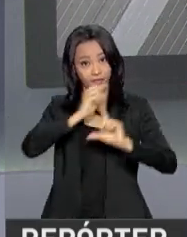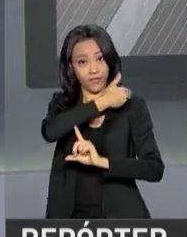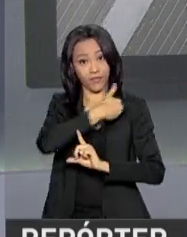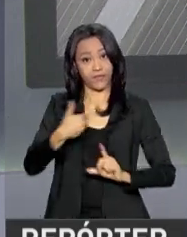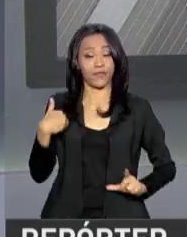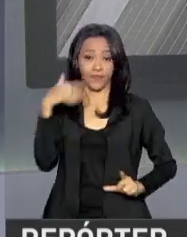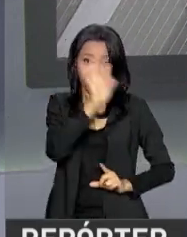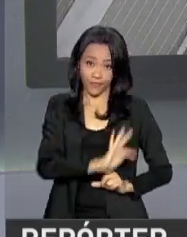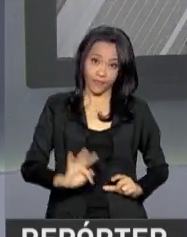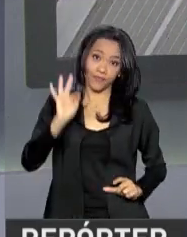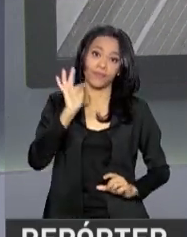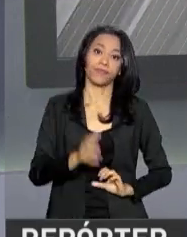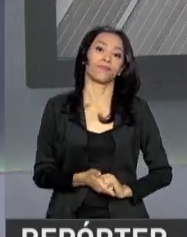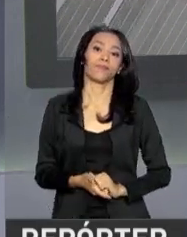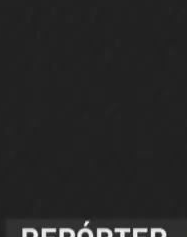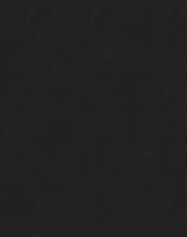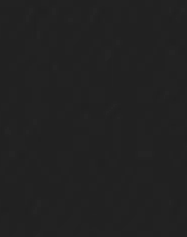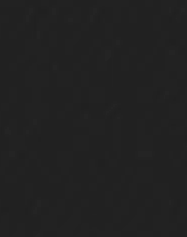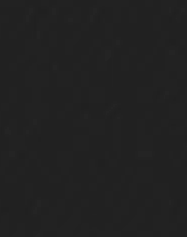do governo federal